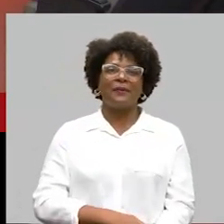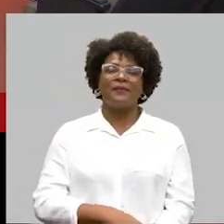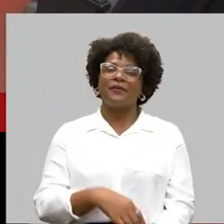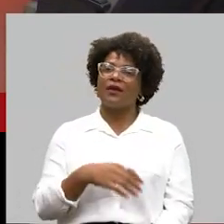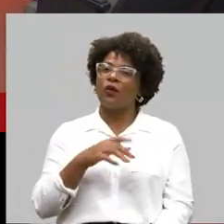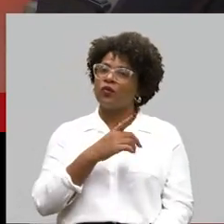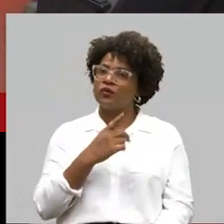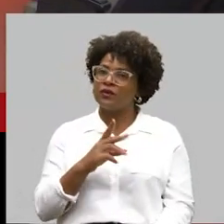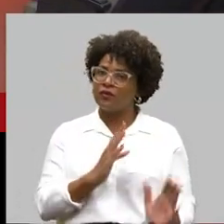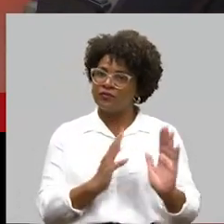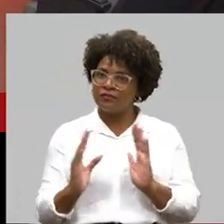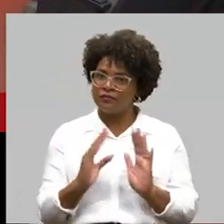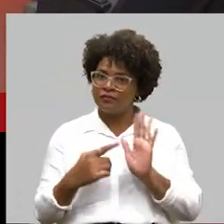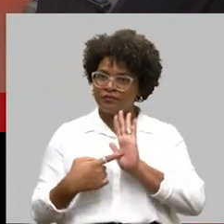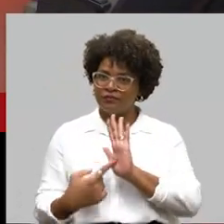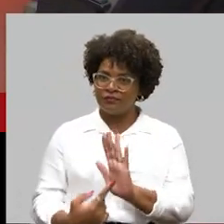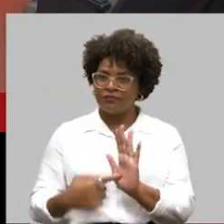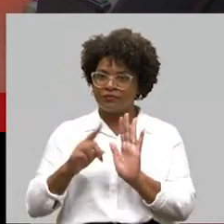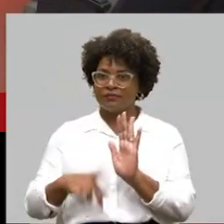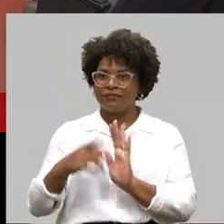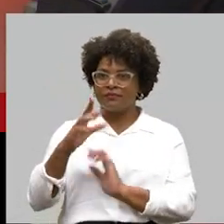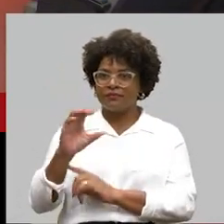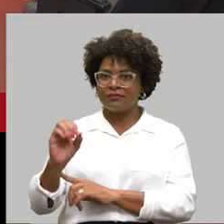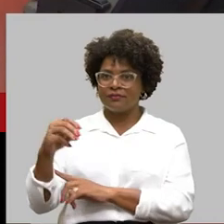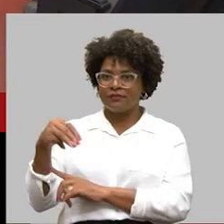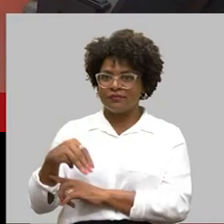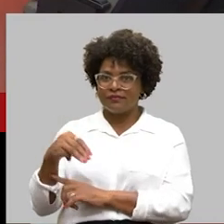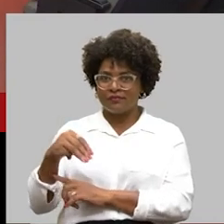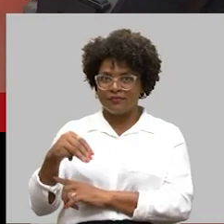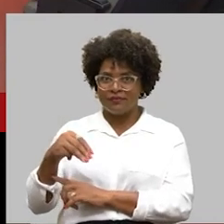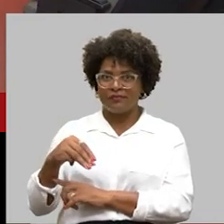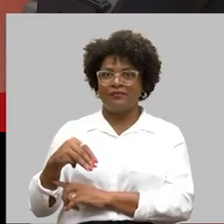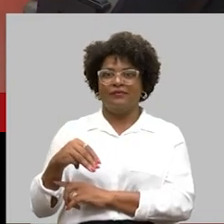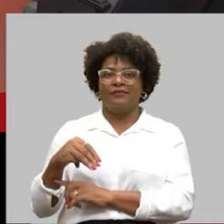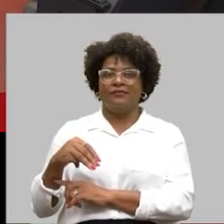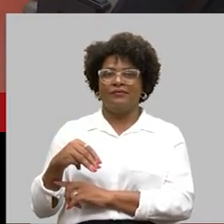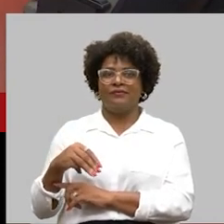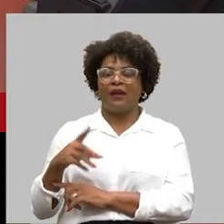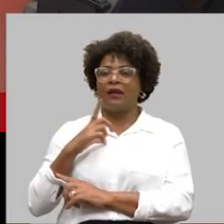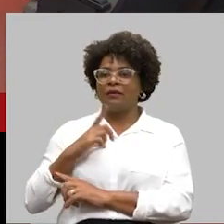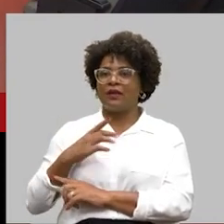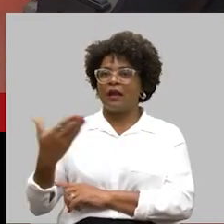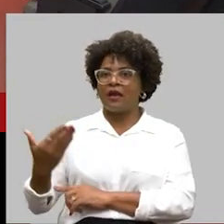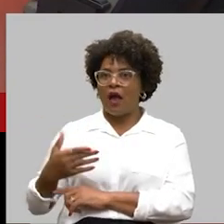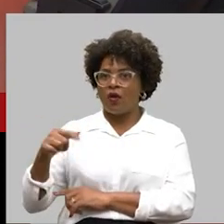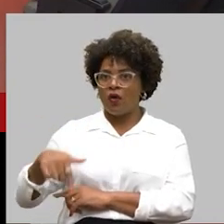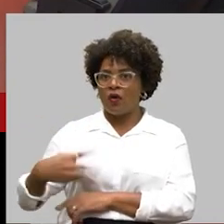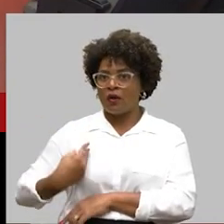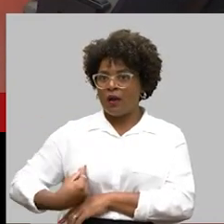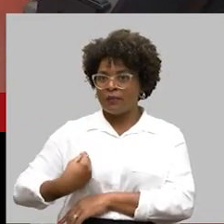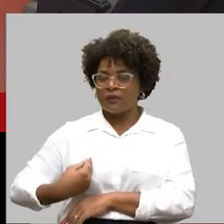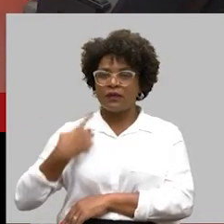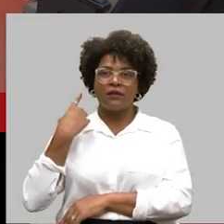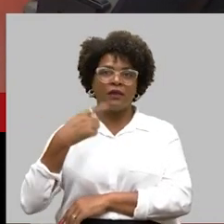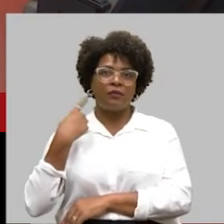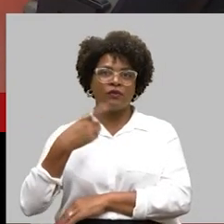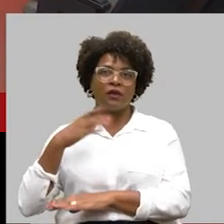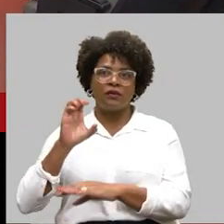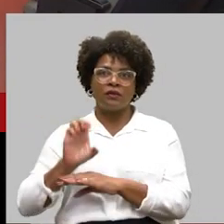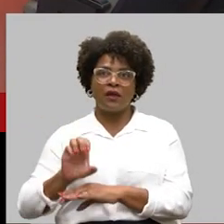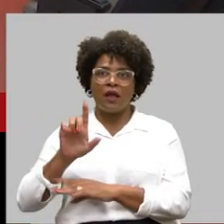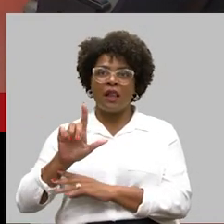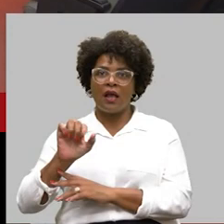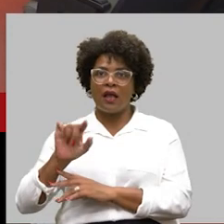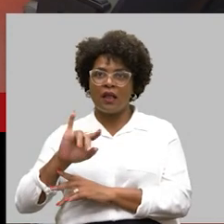apresentação é de 10 minutos nós contamos com a presença agora da deputada estadual Leninha